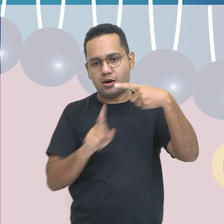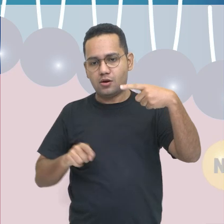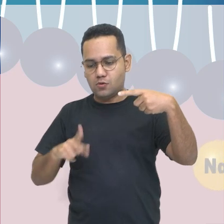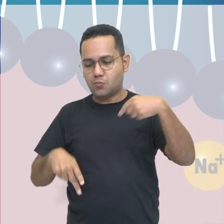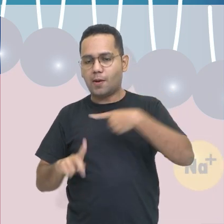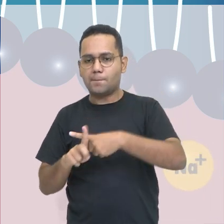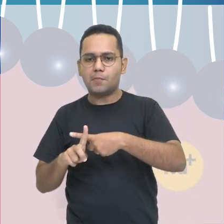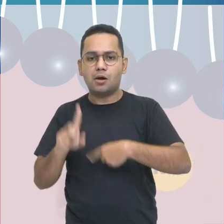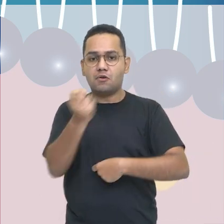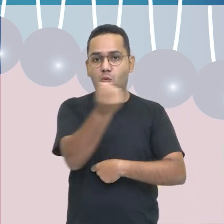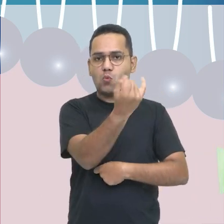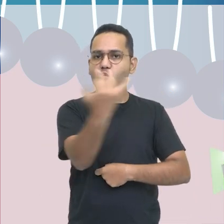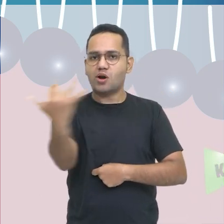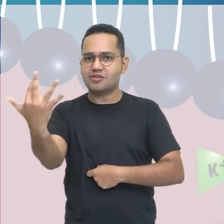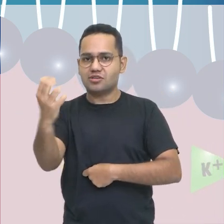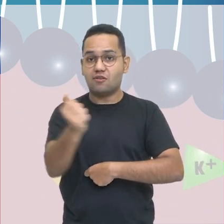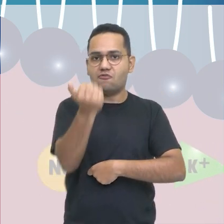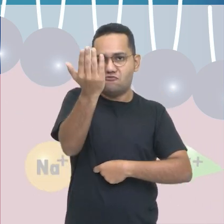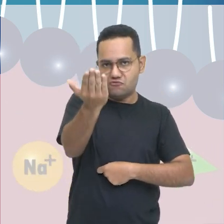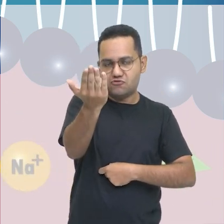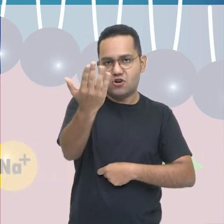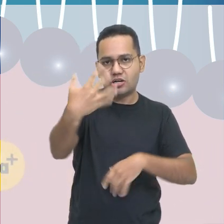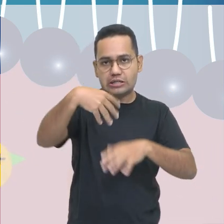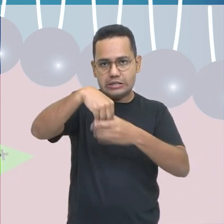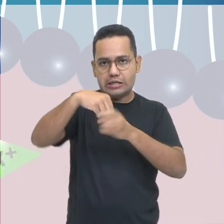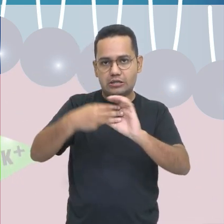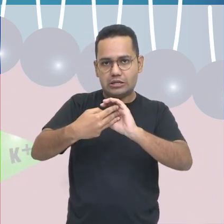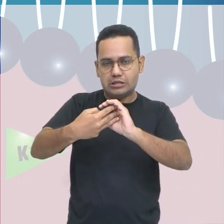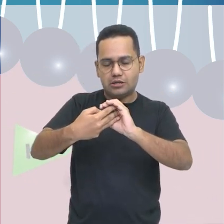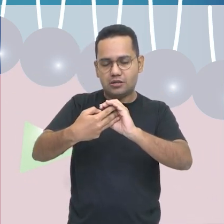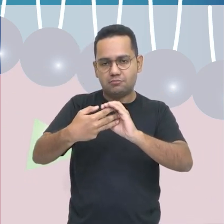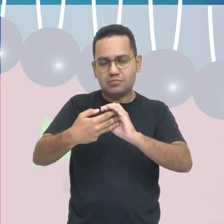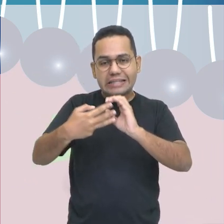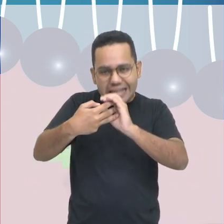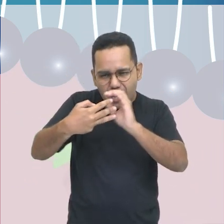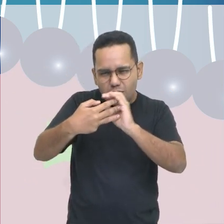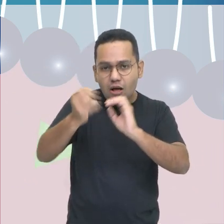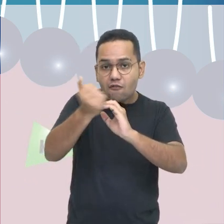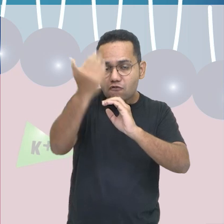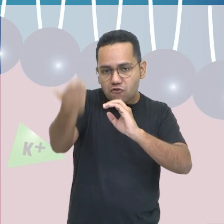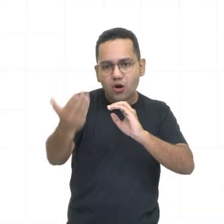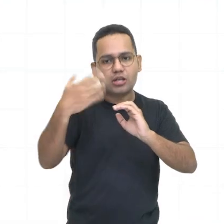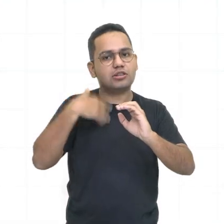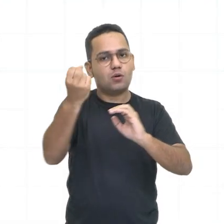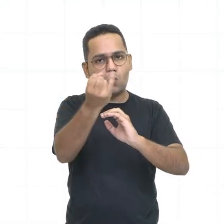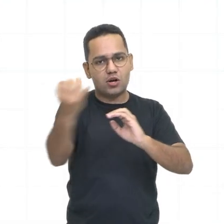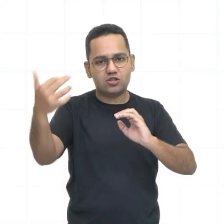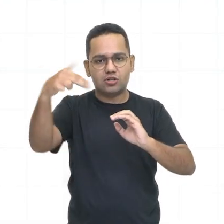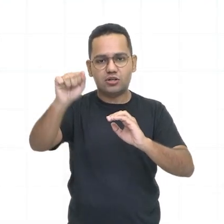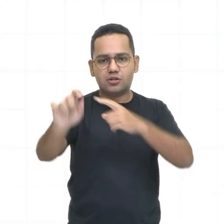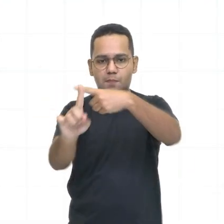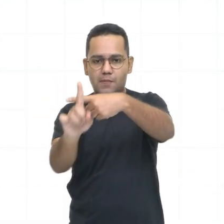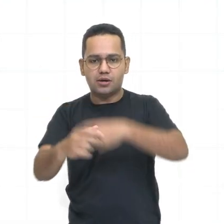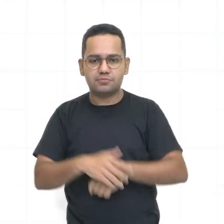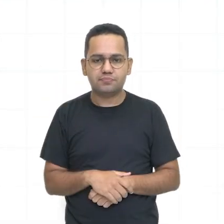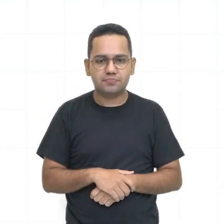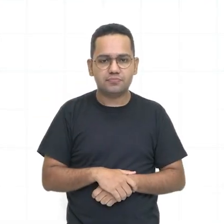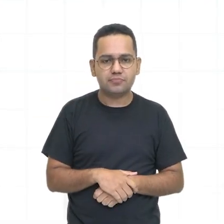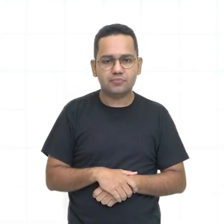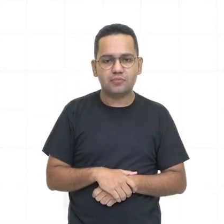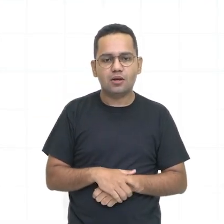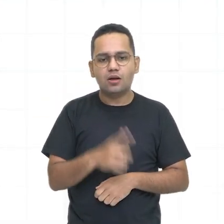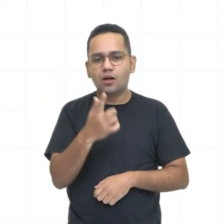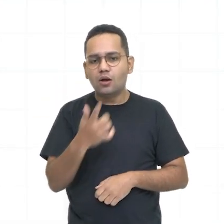sódio em maior quantidade fora da célula. A gente consegue observar os íons de potássio em maior quantidade dentro